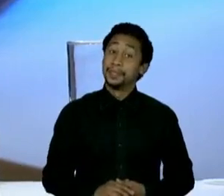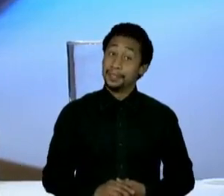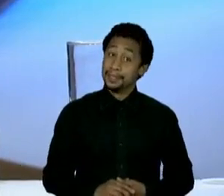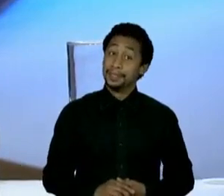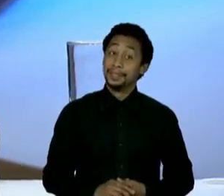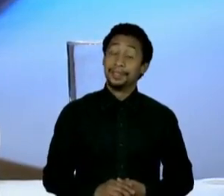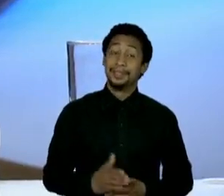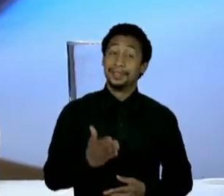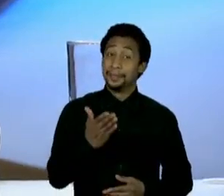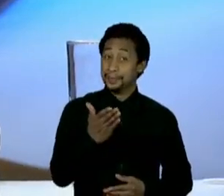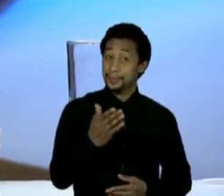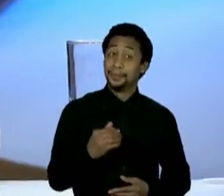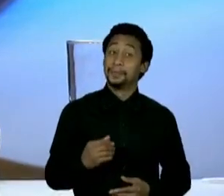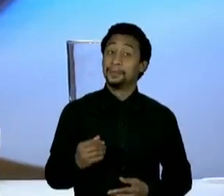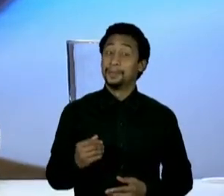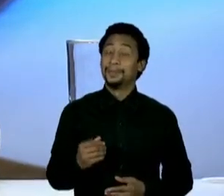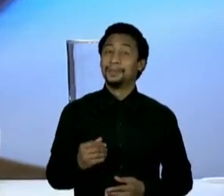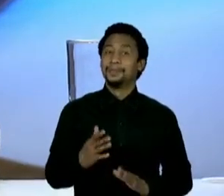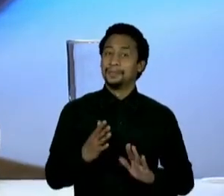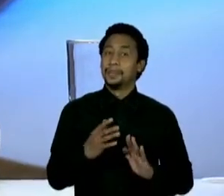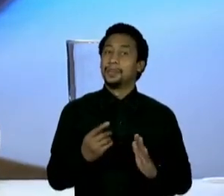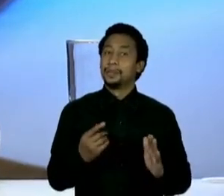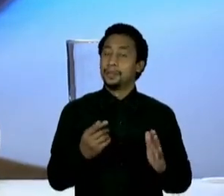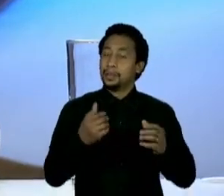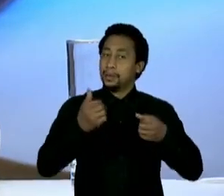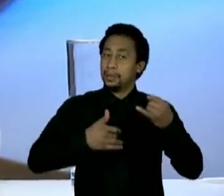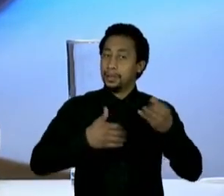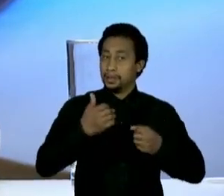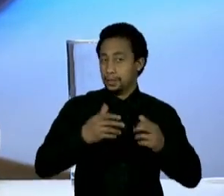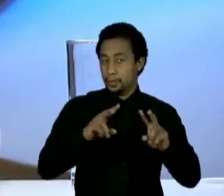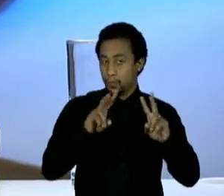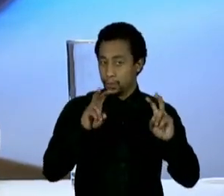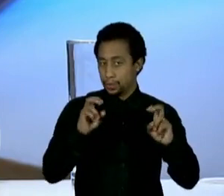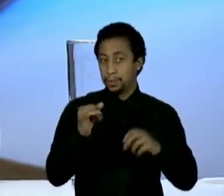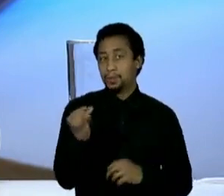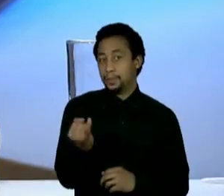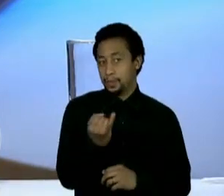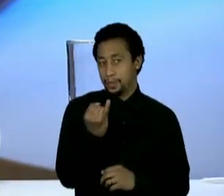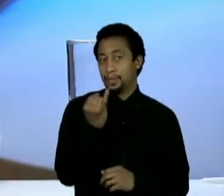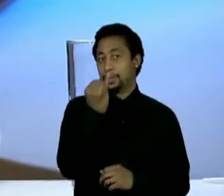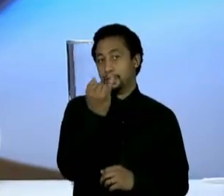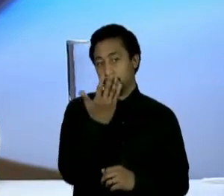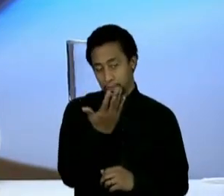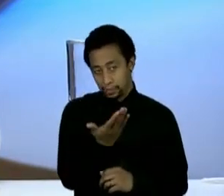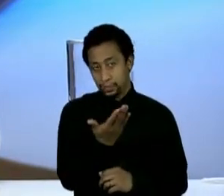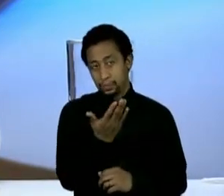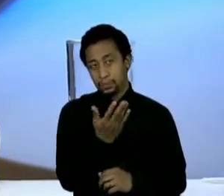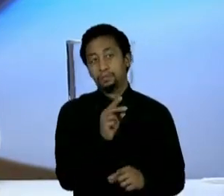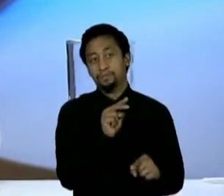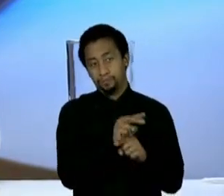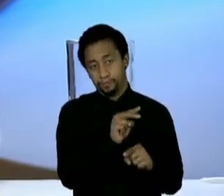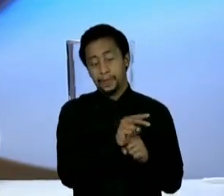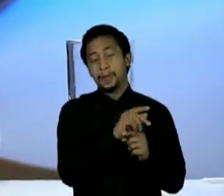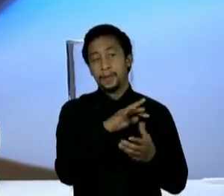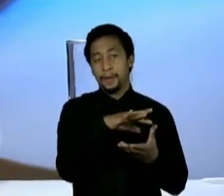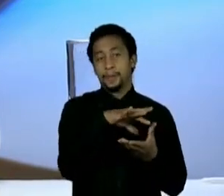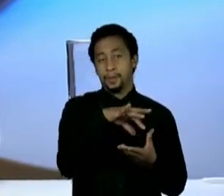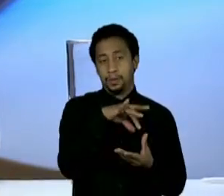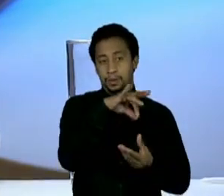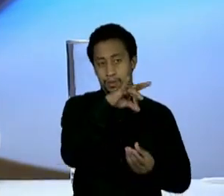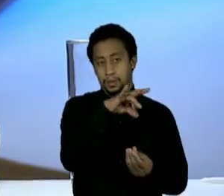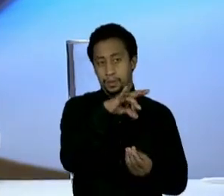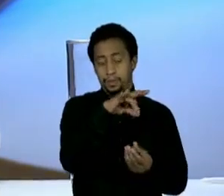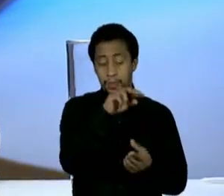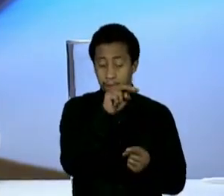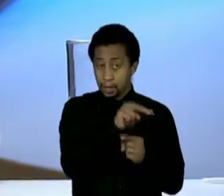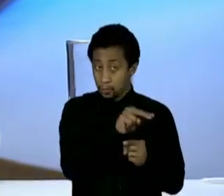senhor tá falando o sobre a importância de se preservar o ritual democrático senhor acha que